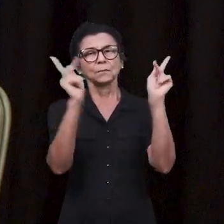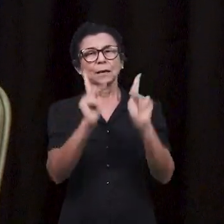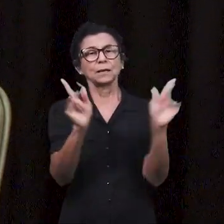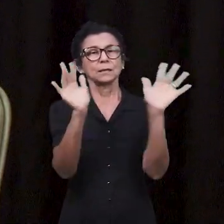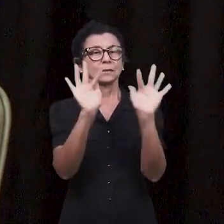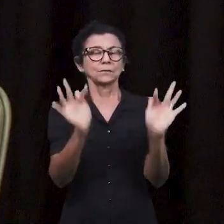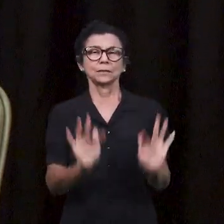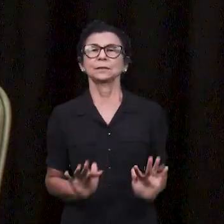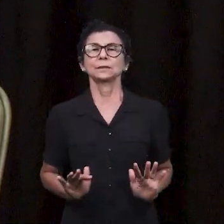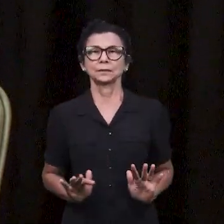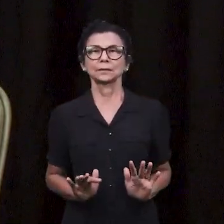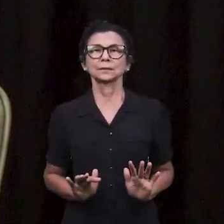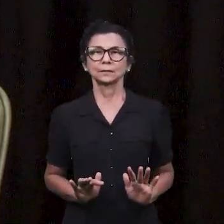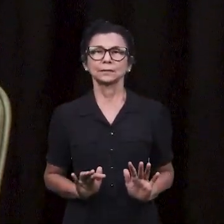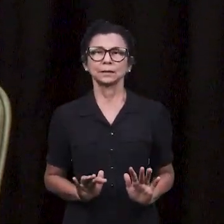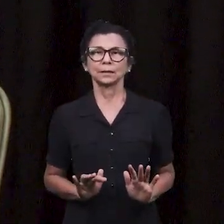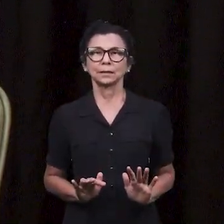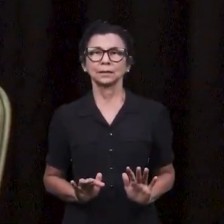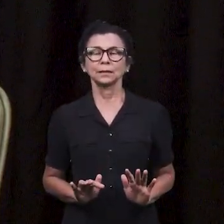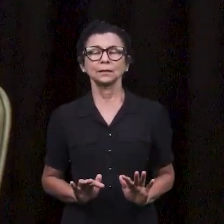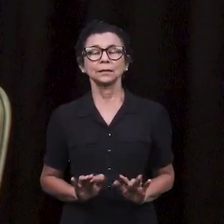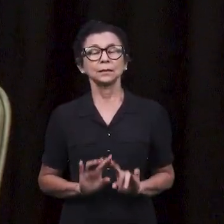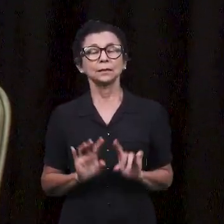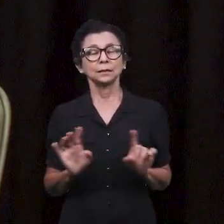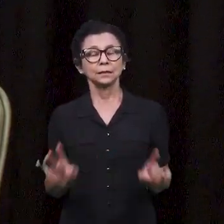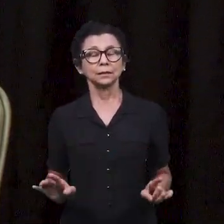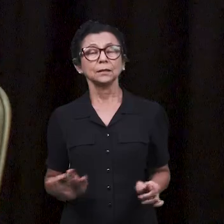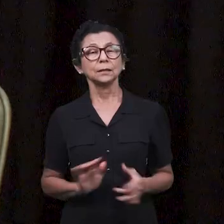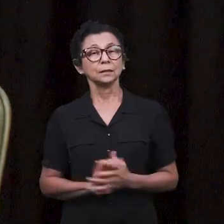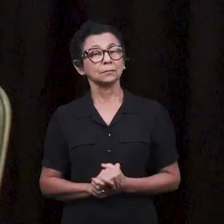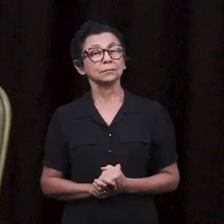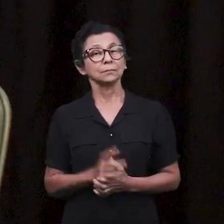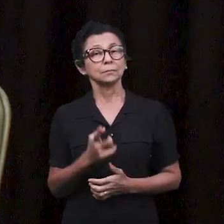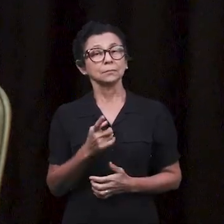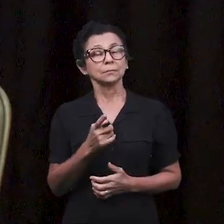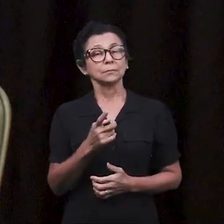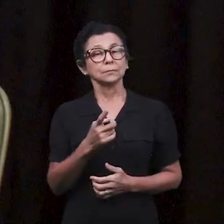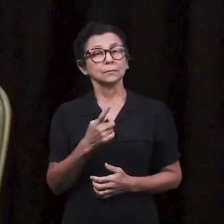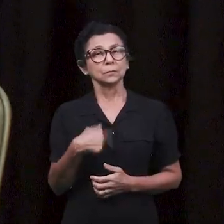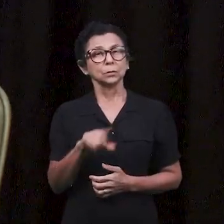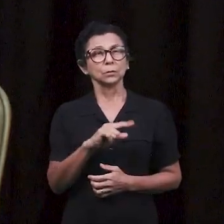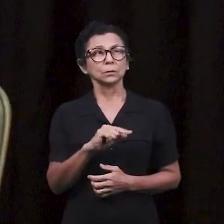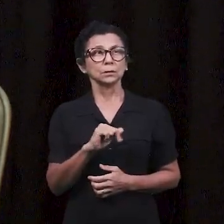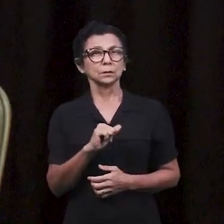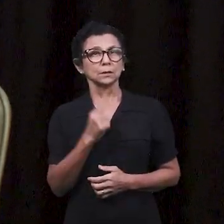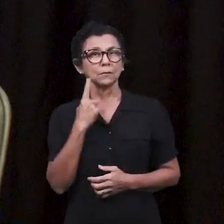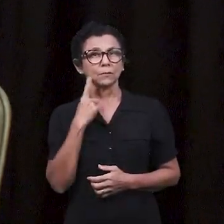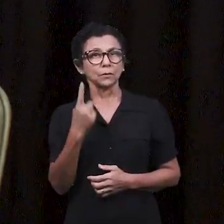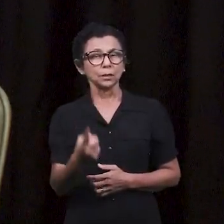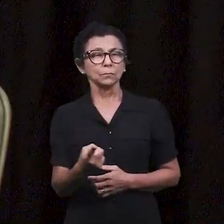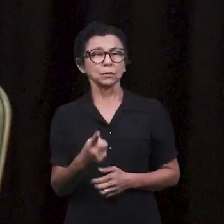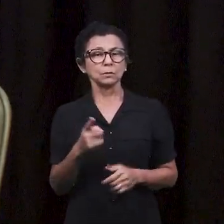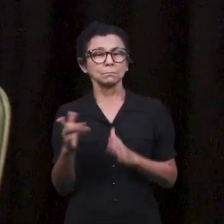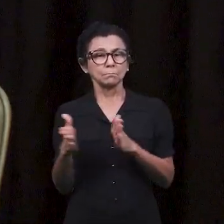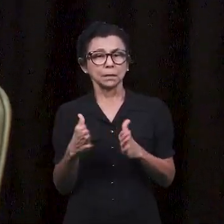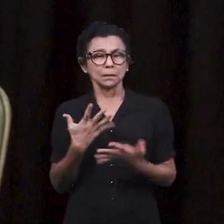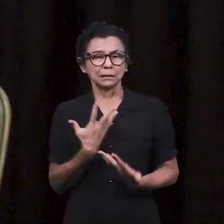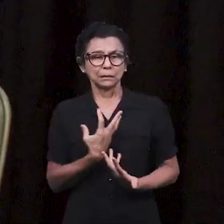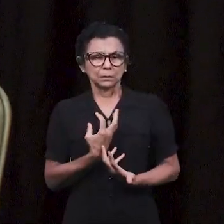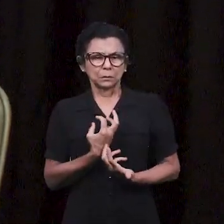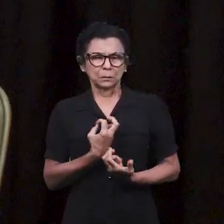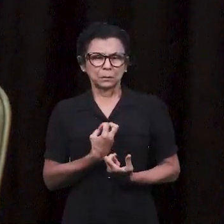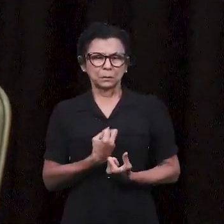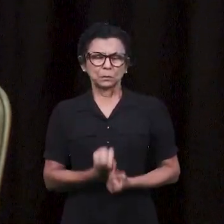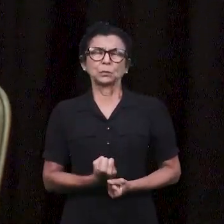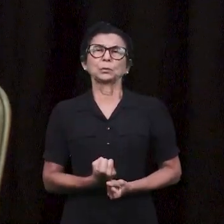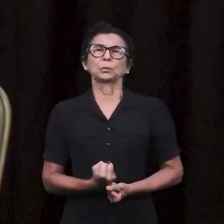são os abismos, que são essas paredes do dia a dia, que é, por exemplo, a morte, esses períodos de angústia que passamos.